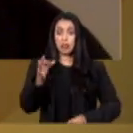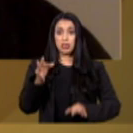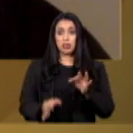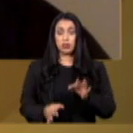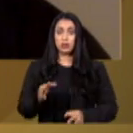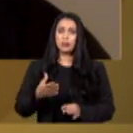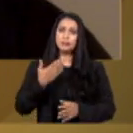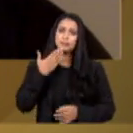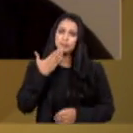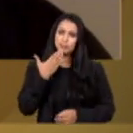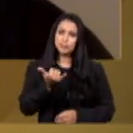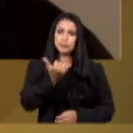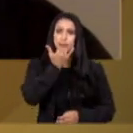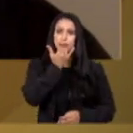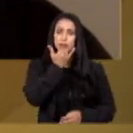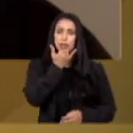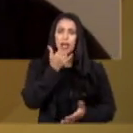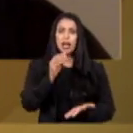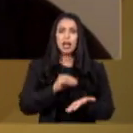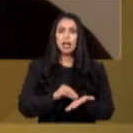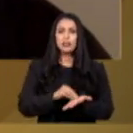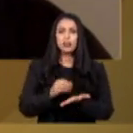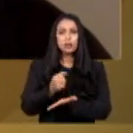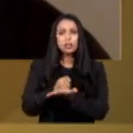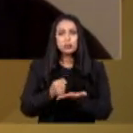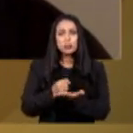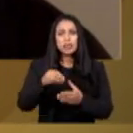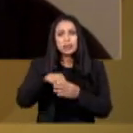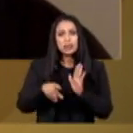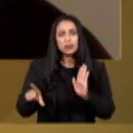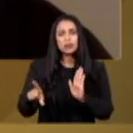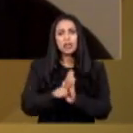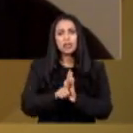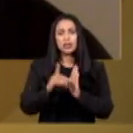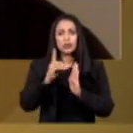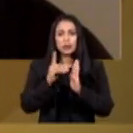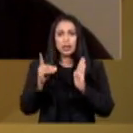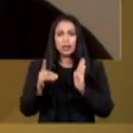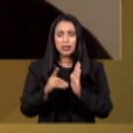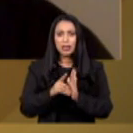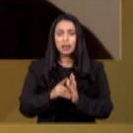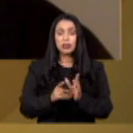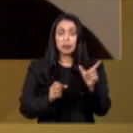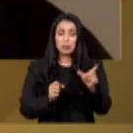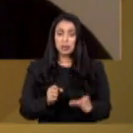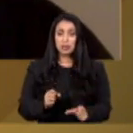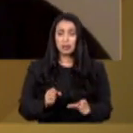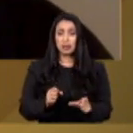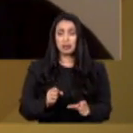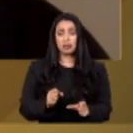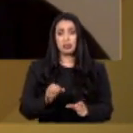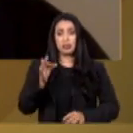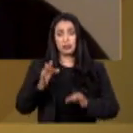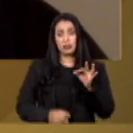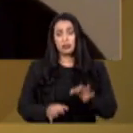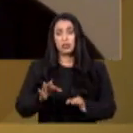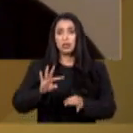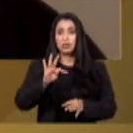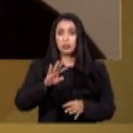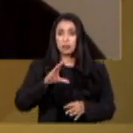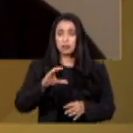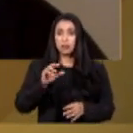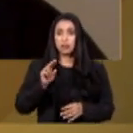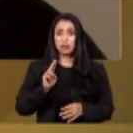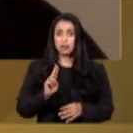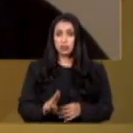própria vida gêmea ausência de base legal para o decreto de desconsideração de personalidade jurídica pelo crescer um é ainda mais